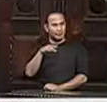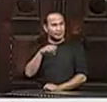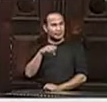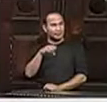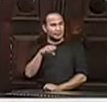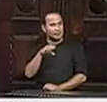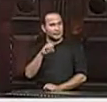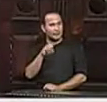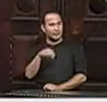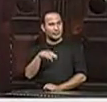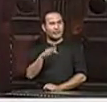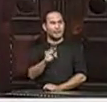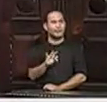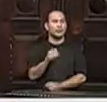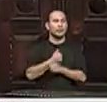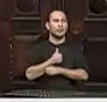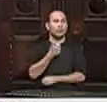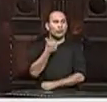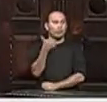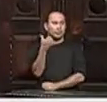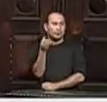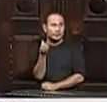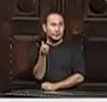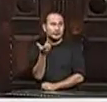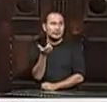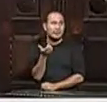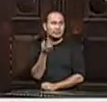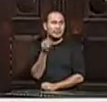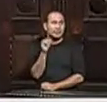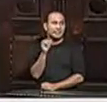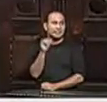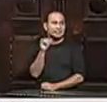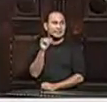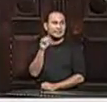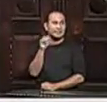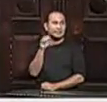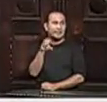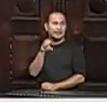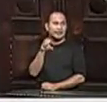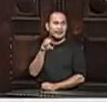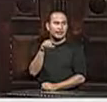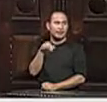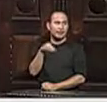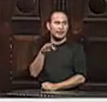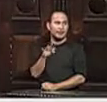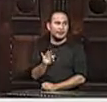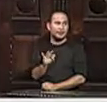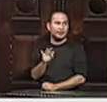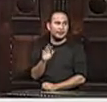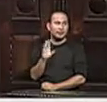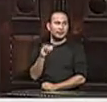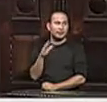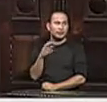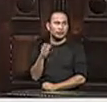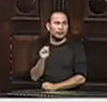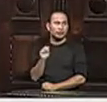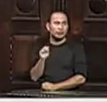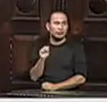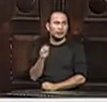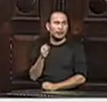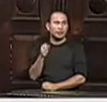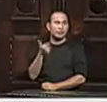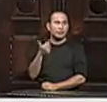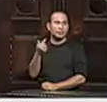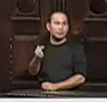Em 2016, a receita de ICMS foi de 31 bilhões de reais. Em 2017, a previsão é